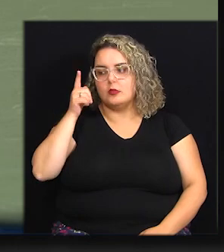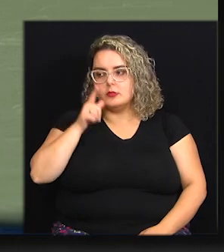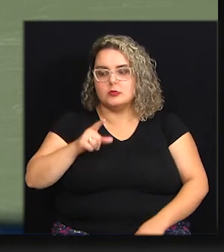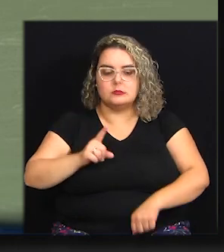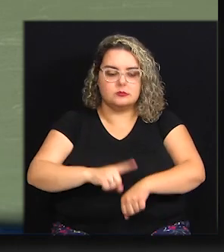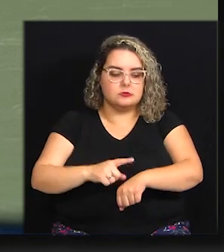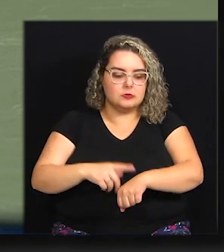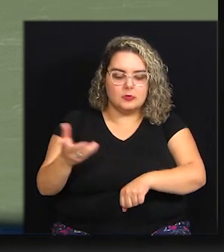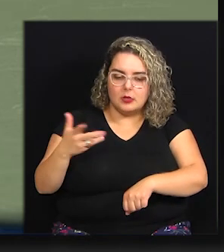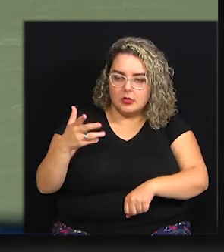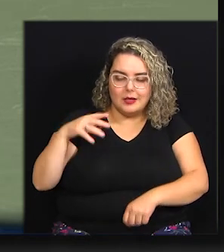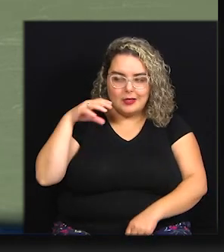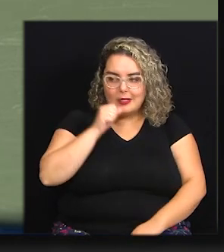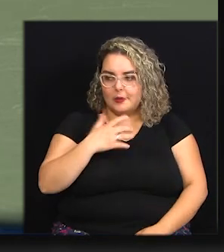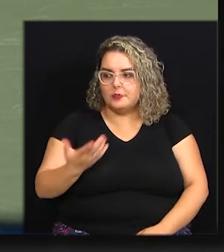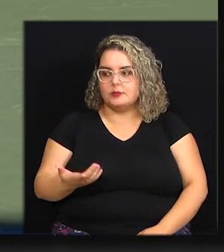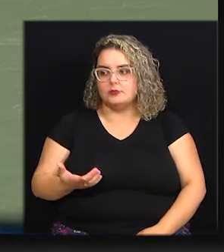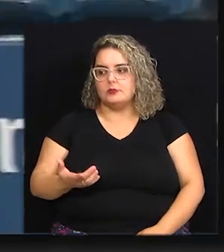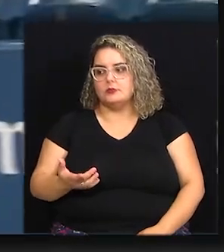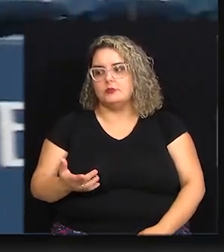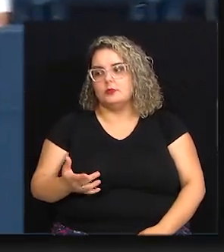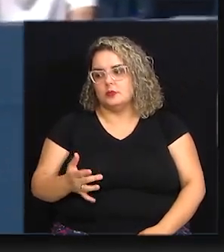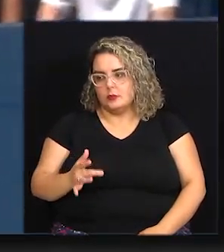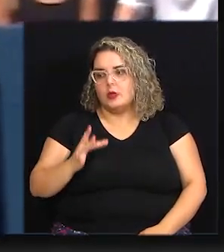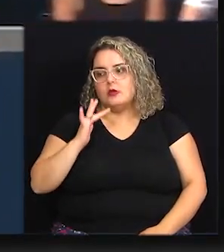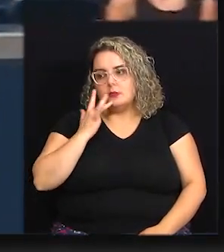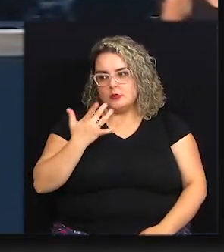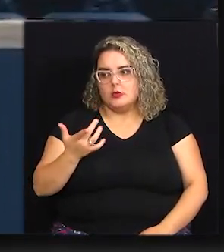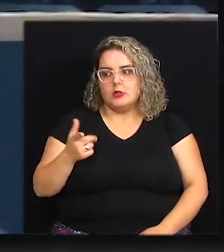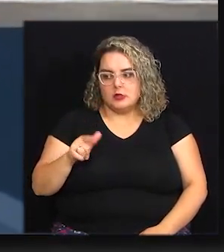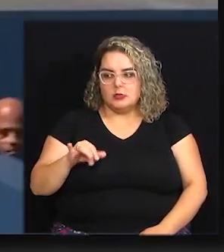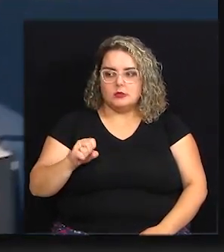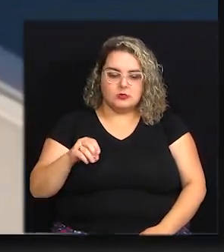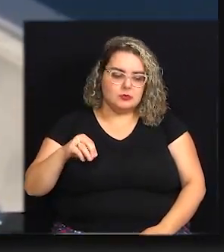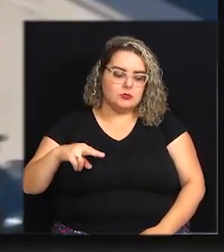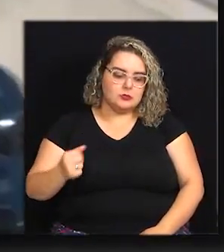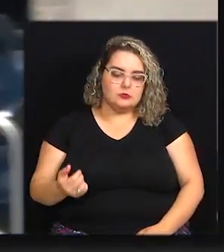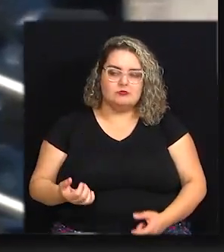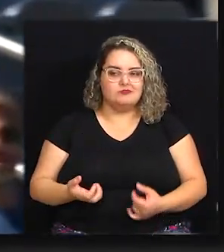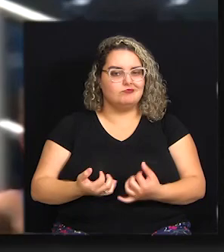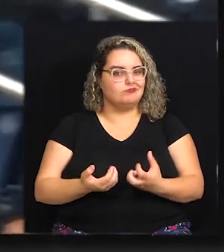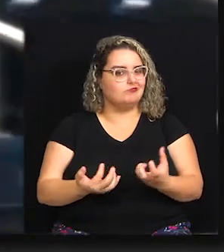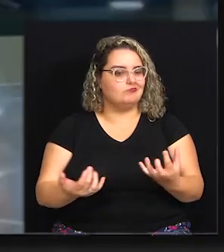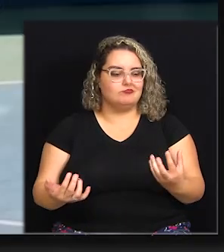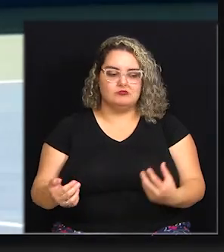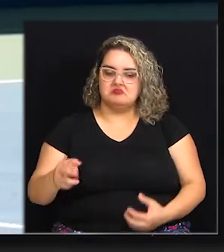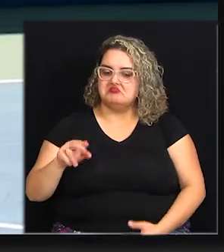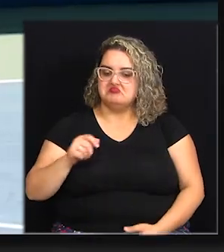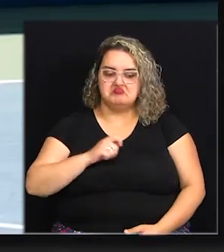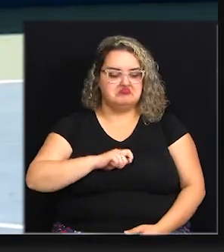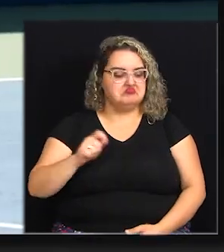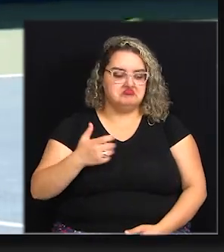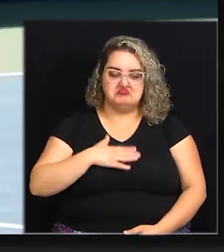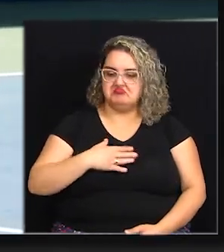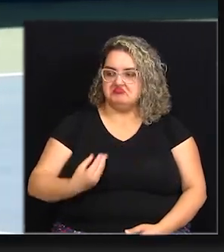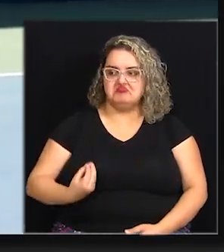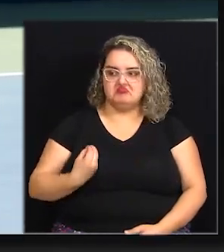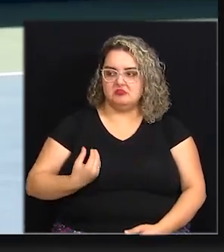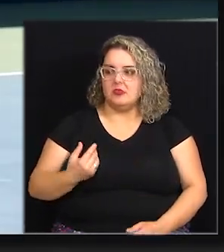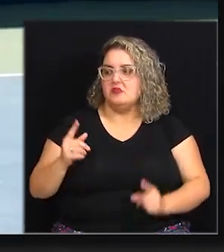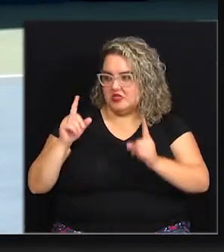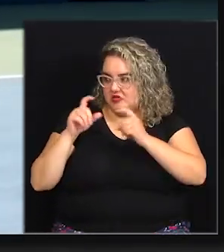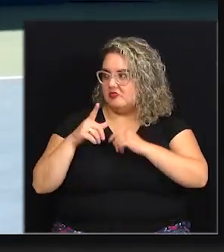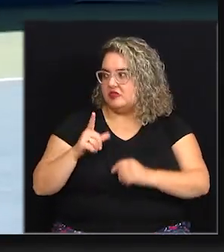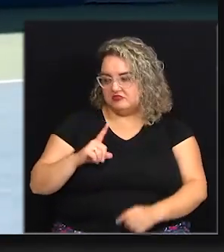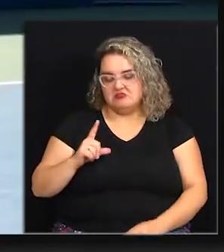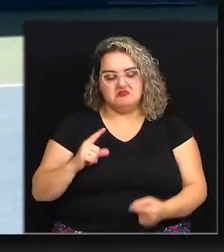mais o tempo. E eu prefiro bem mais a Lisonda. Então, e grama eu nunca cheguei a jogar na minha vida. É mais